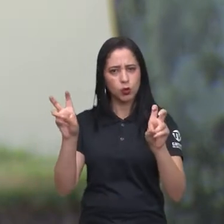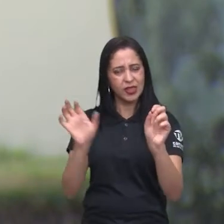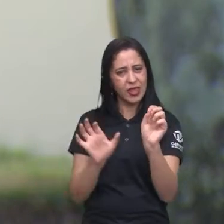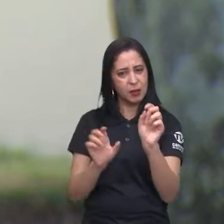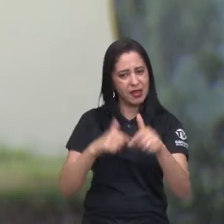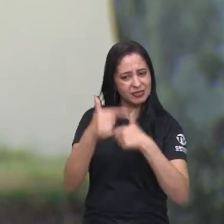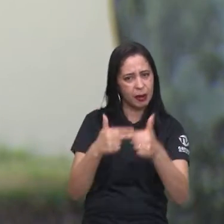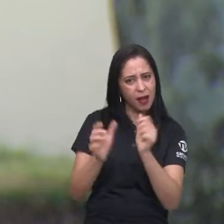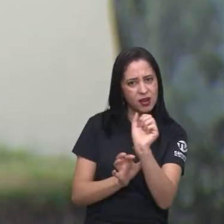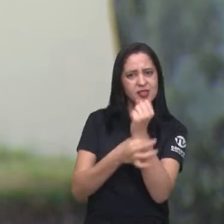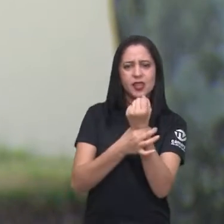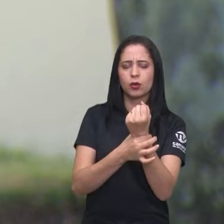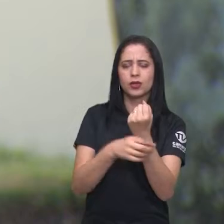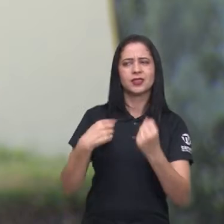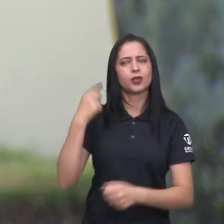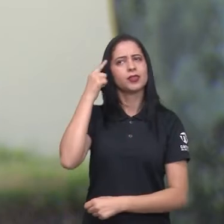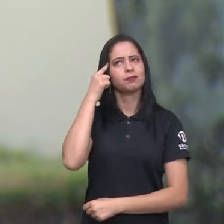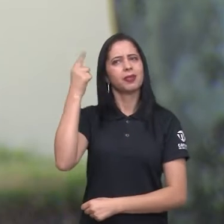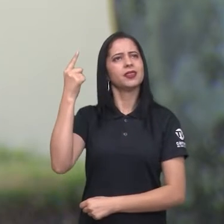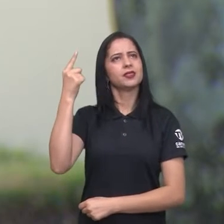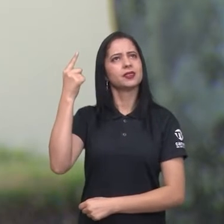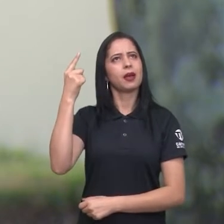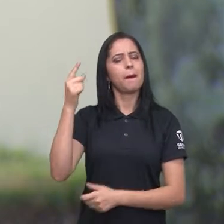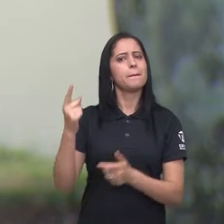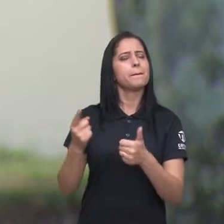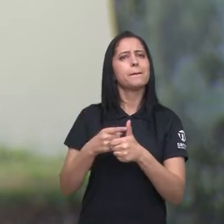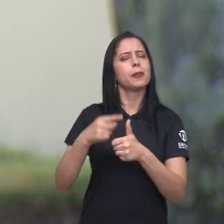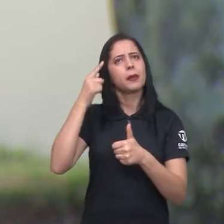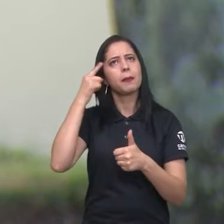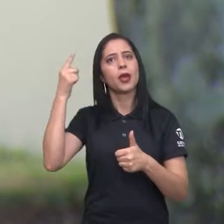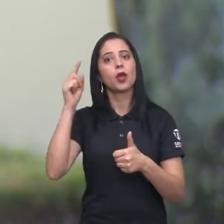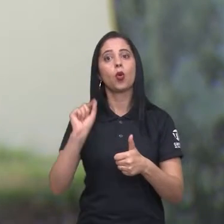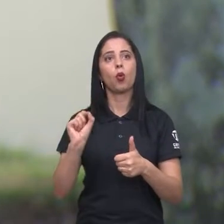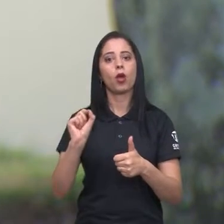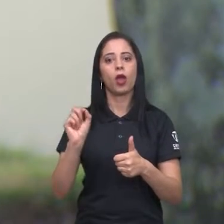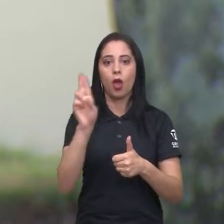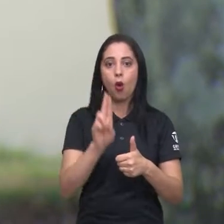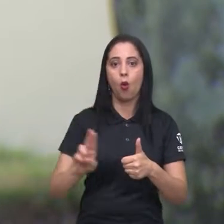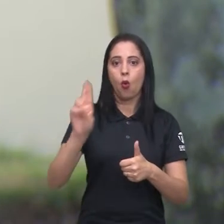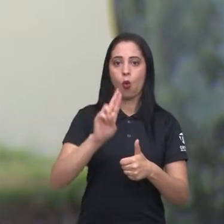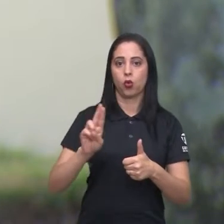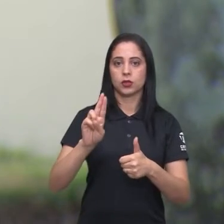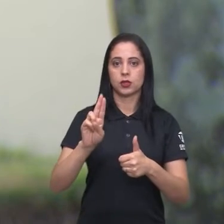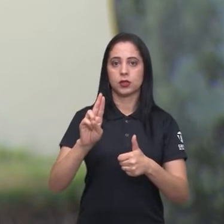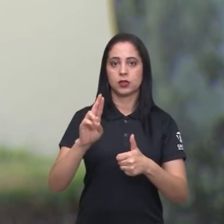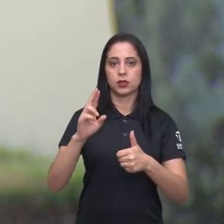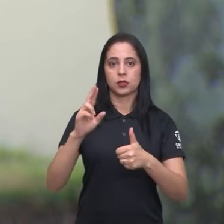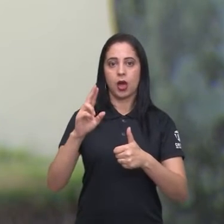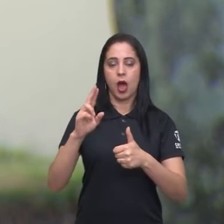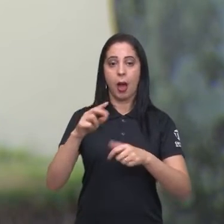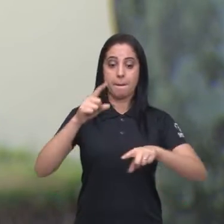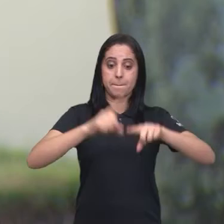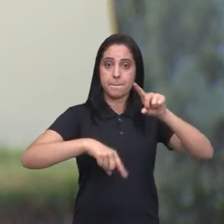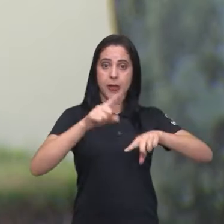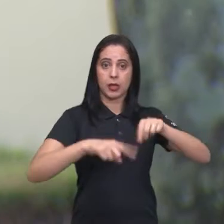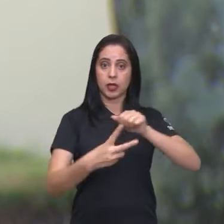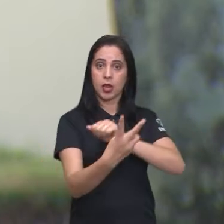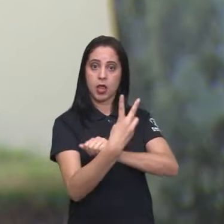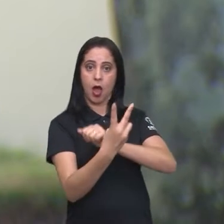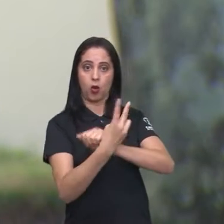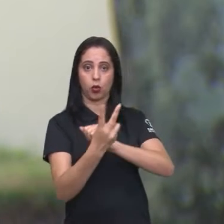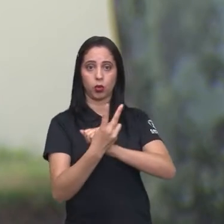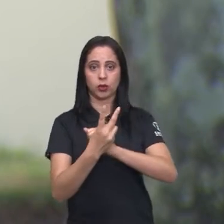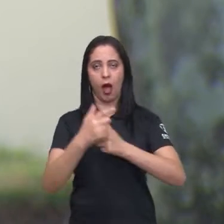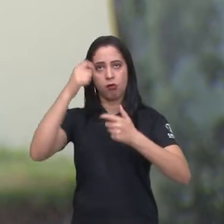do trabalho, talvez uma das primeiras coisas que vem à nossa mente são de fato o uso dos EPIs, os equipamentos de